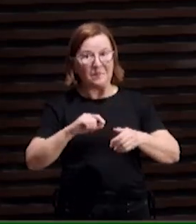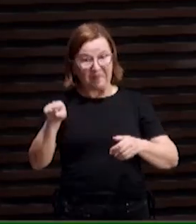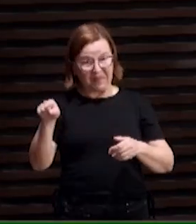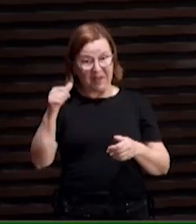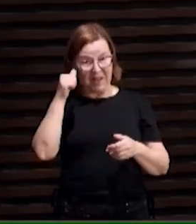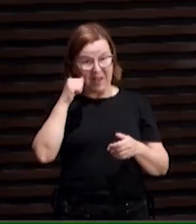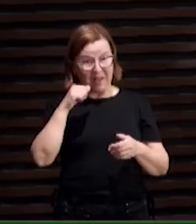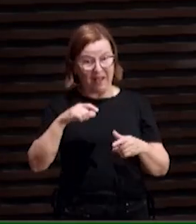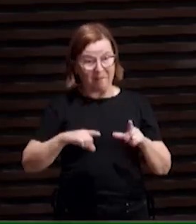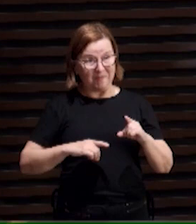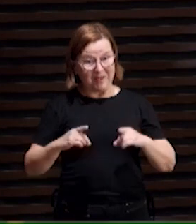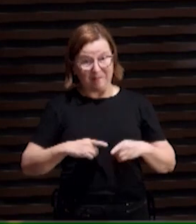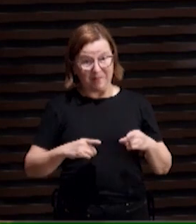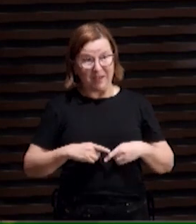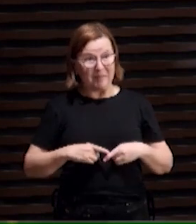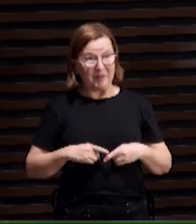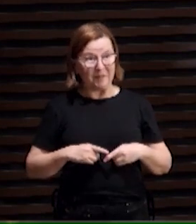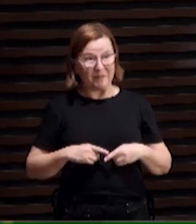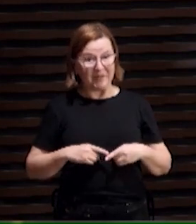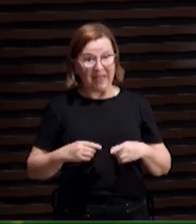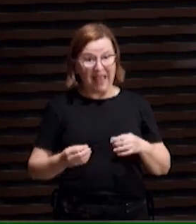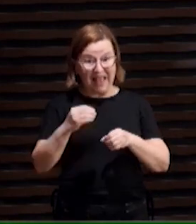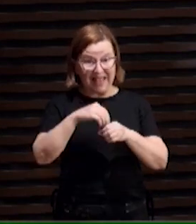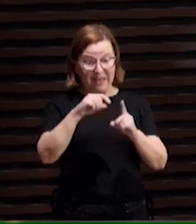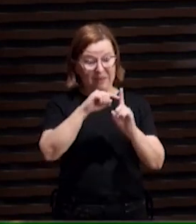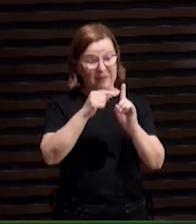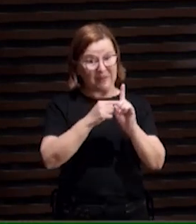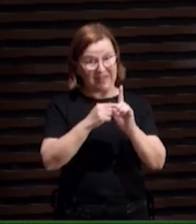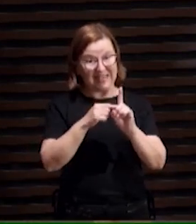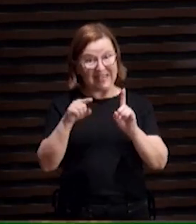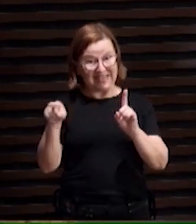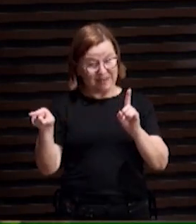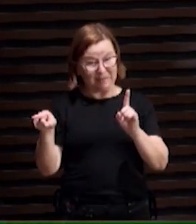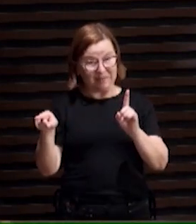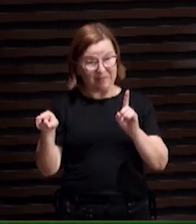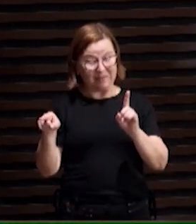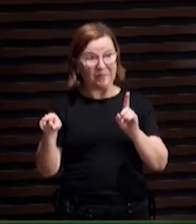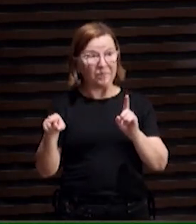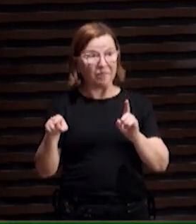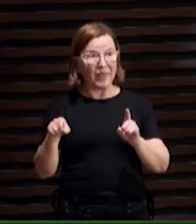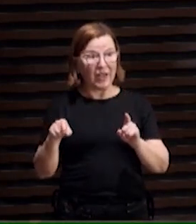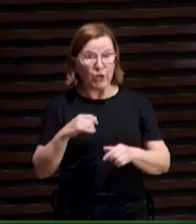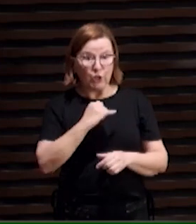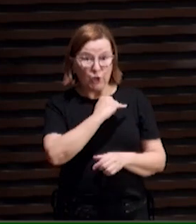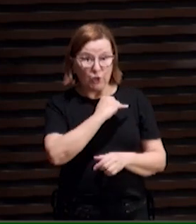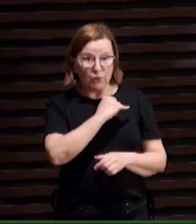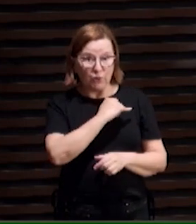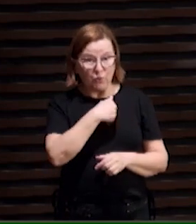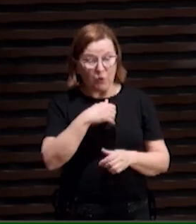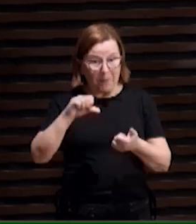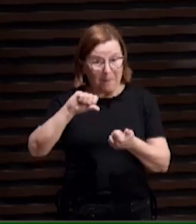no ventre de Isabel, e João Batista é cheio do Espírito Santo e dança